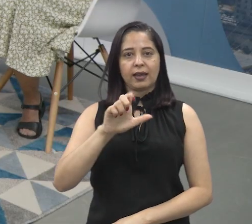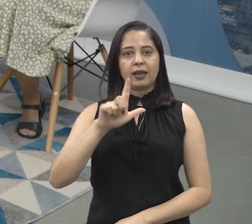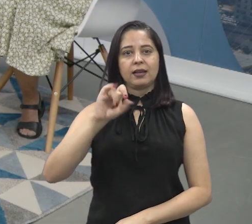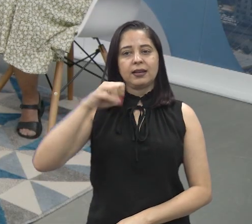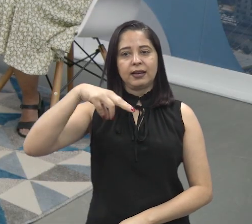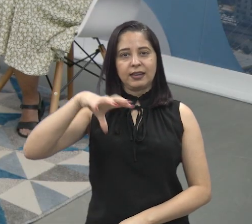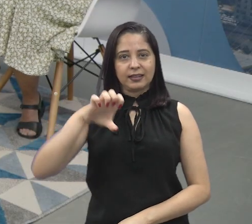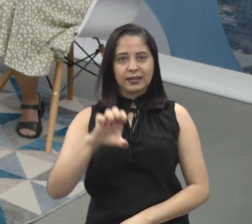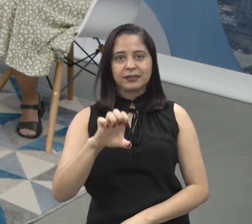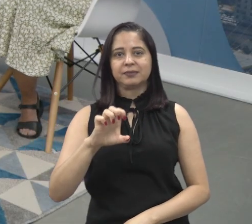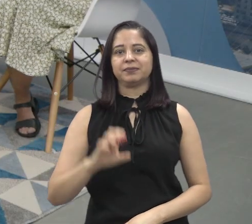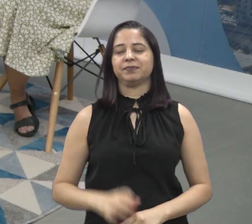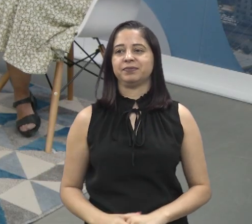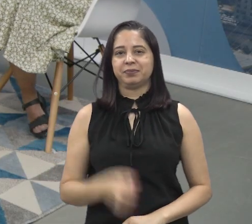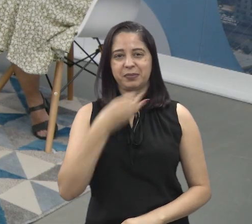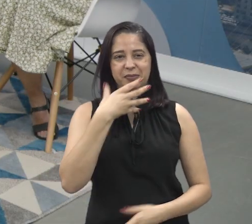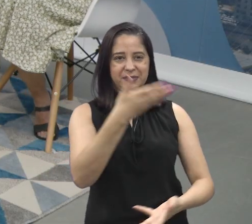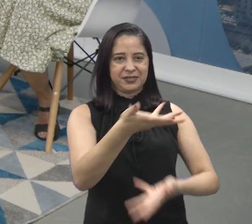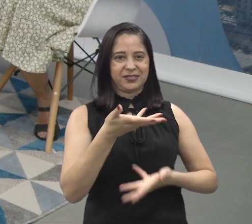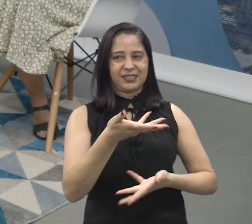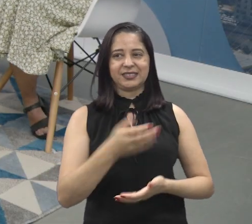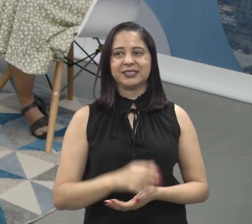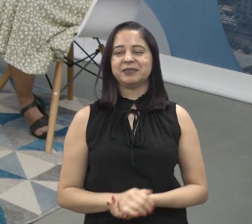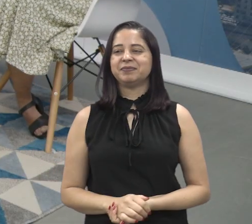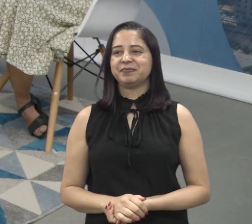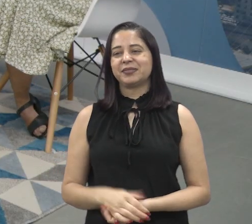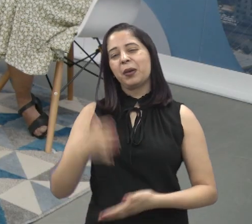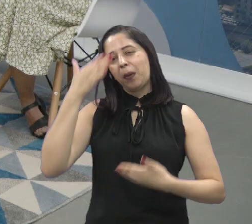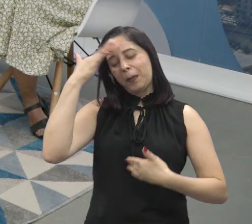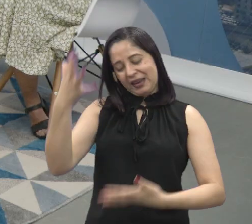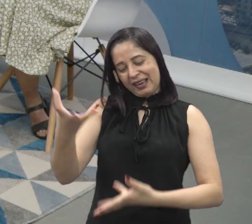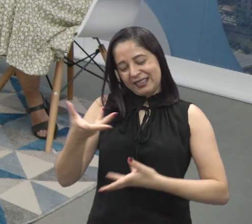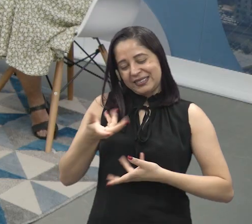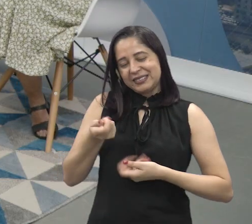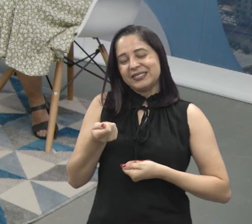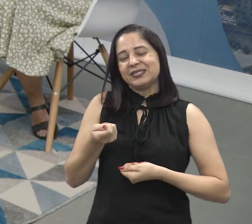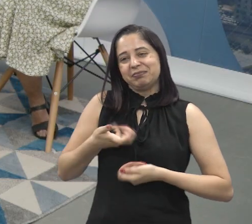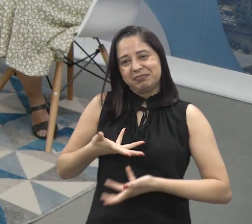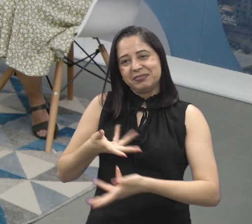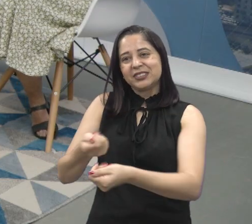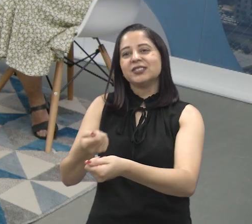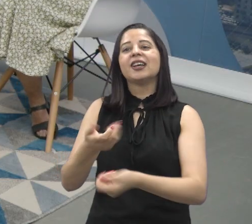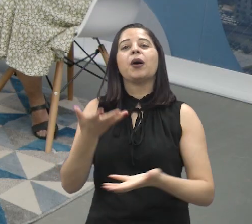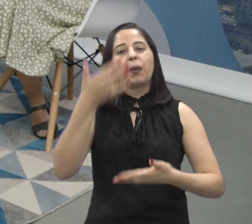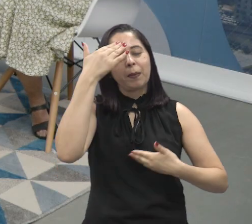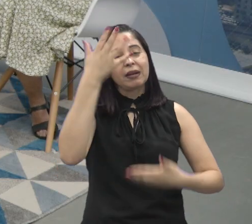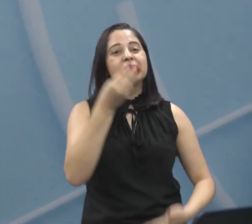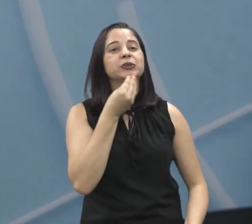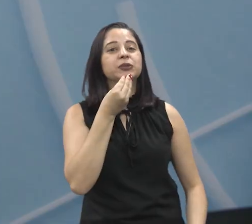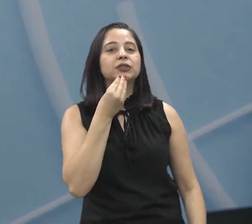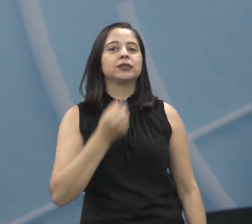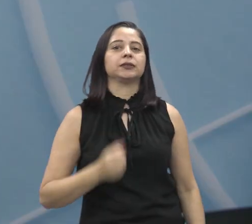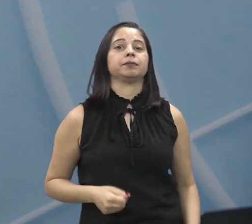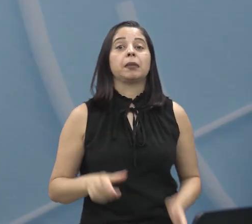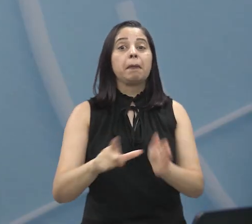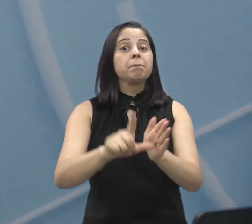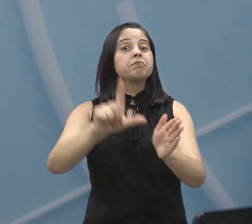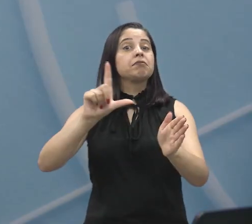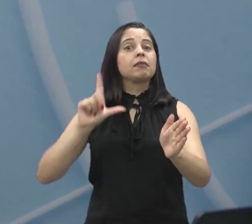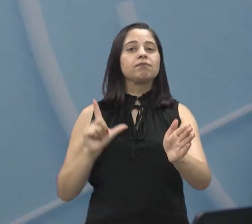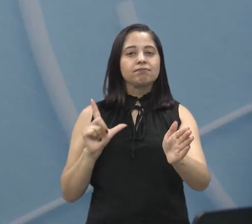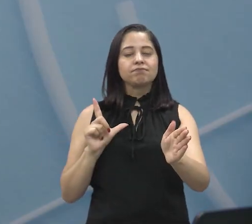meninas. Bom dia, gratidão. Obrigada pelo convite. Obrigada pela oportunidade. É isso. Antes da gente começar,